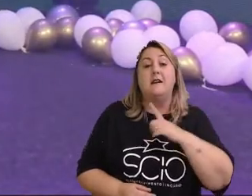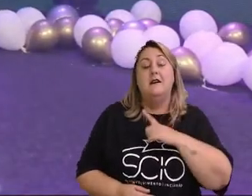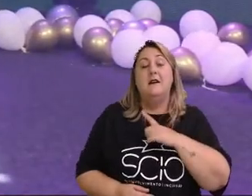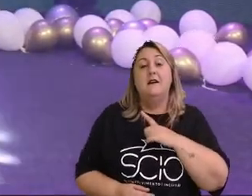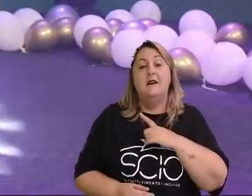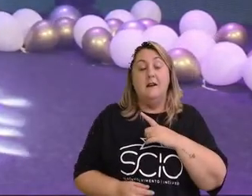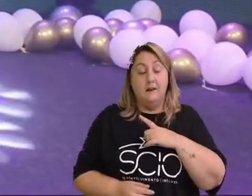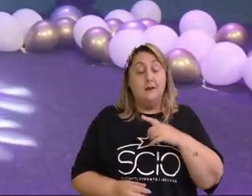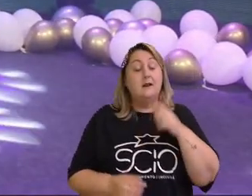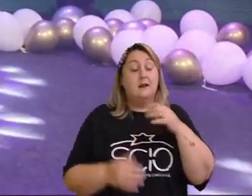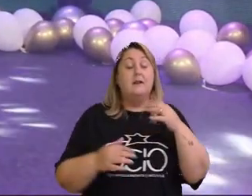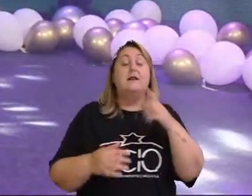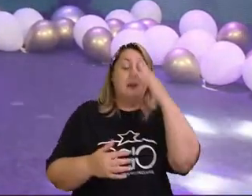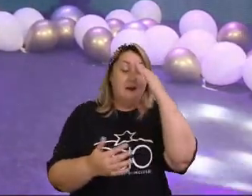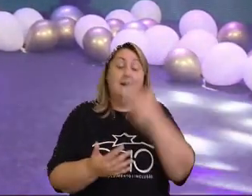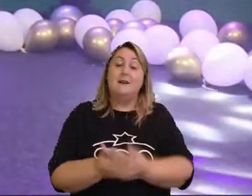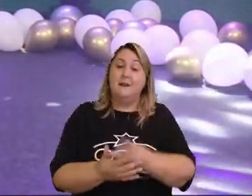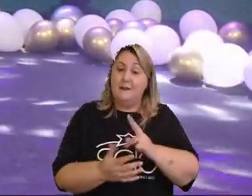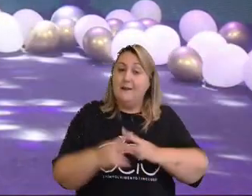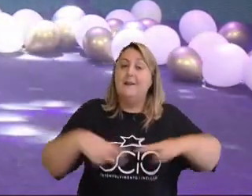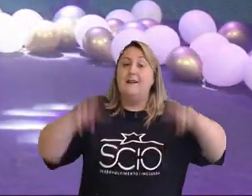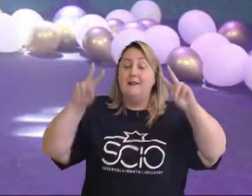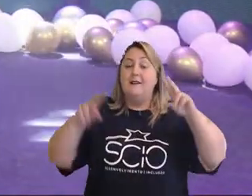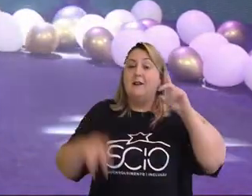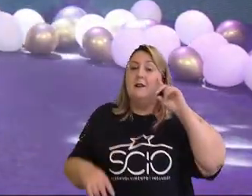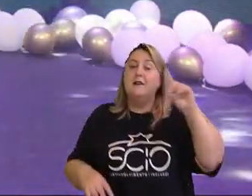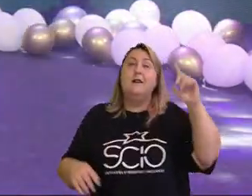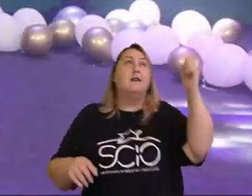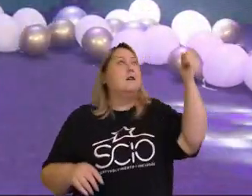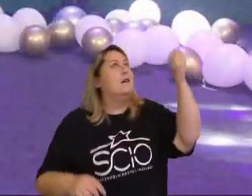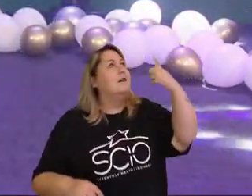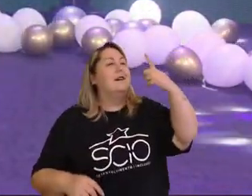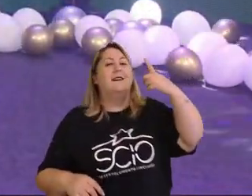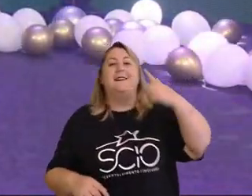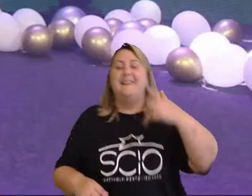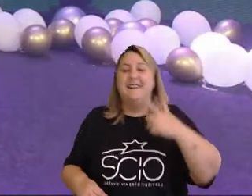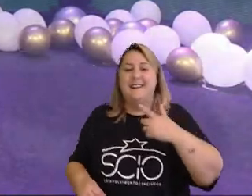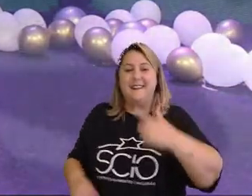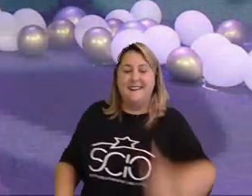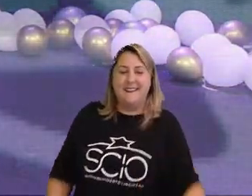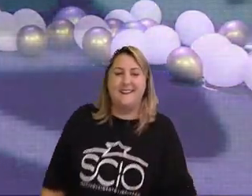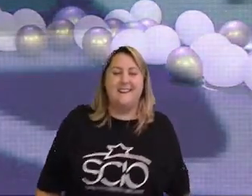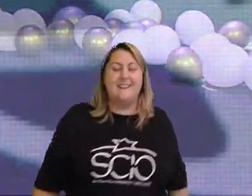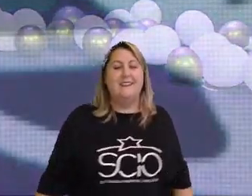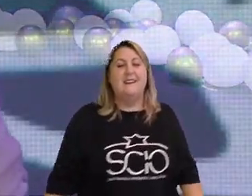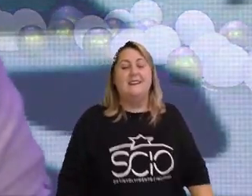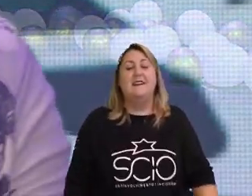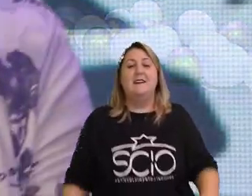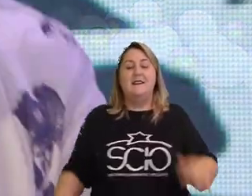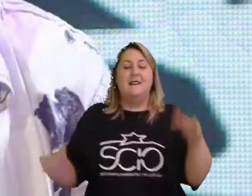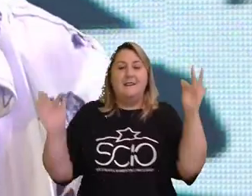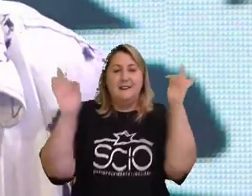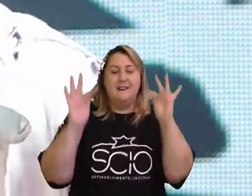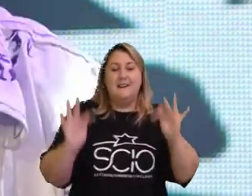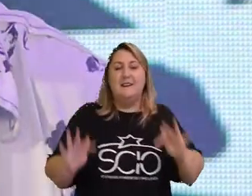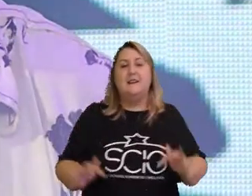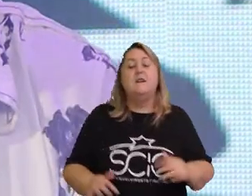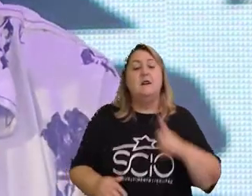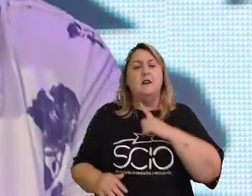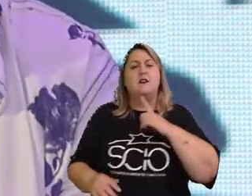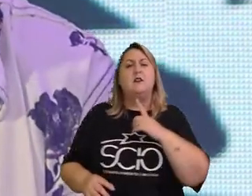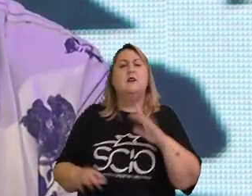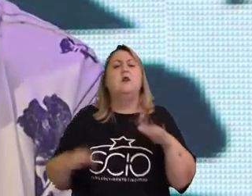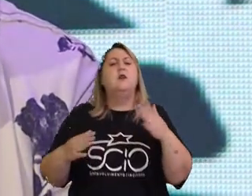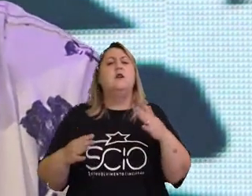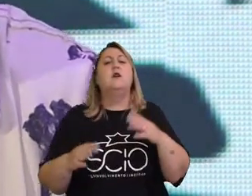quem nasceu pra vencer. É dia de sol, mas o tempo pode chegar. A chuva só